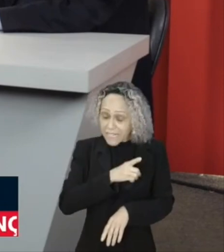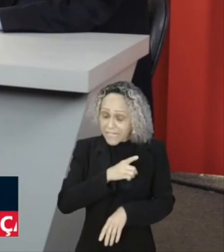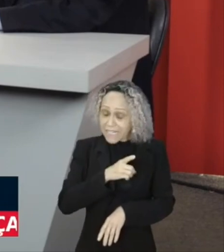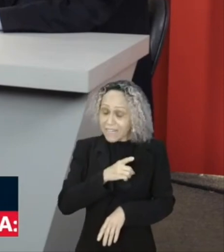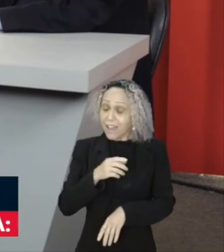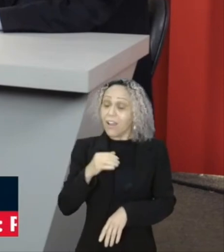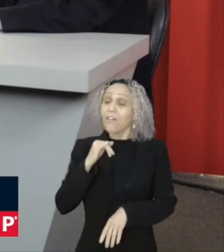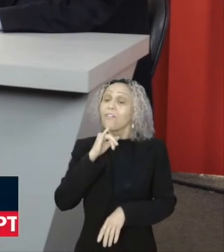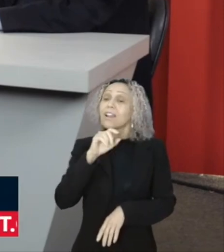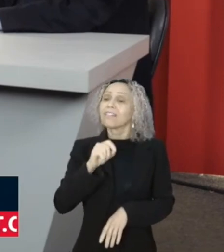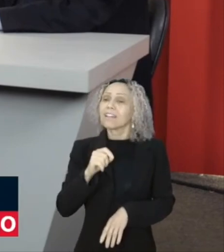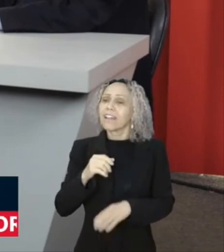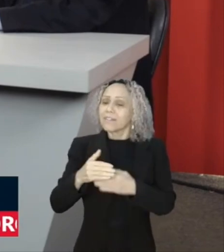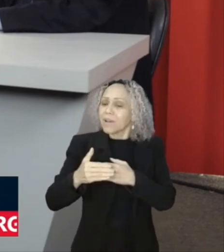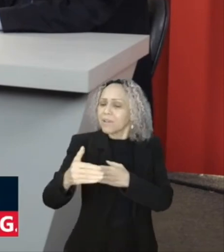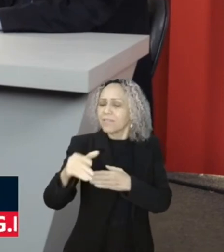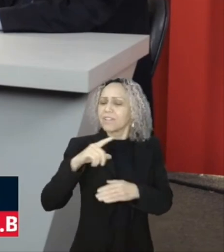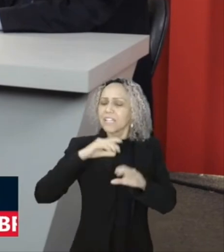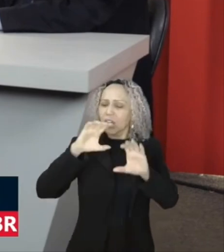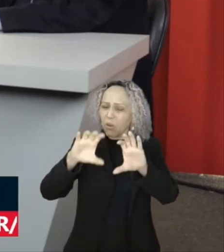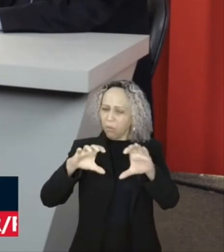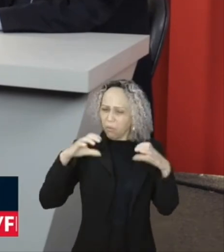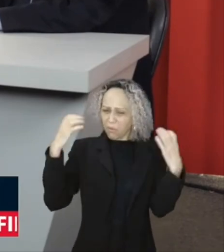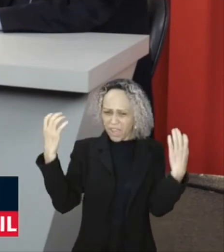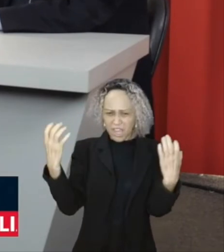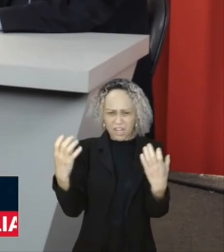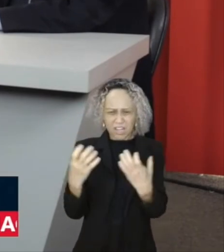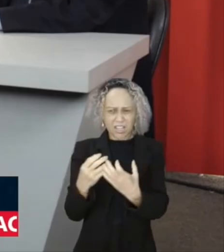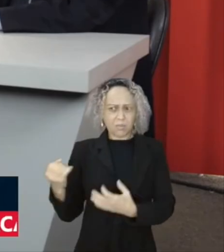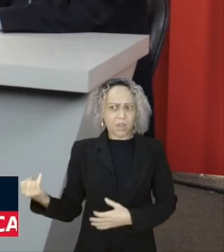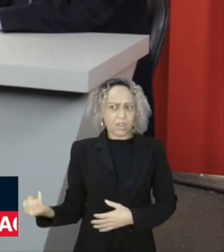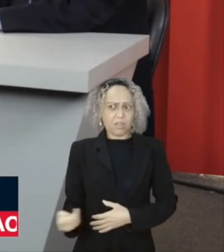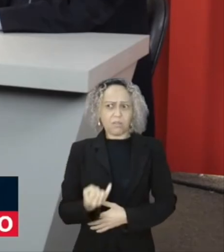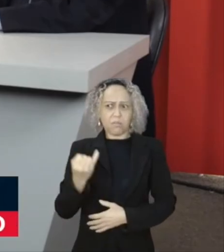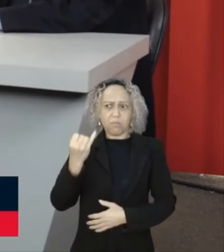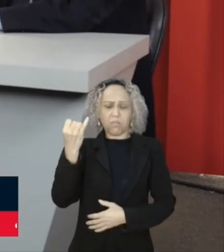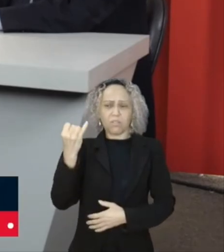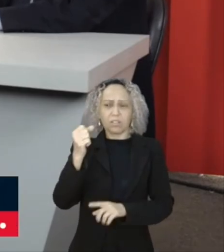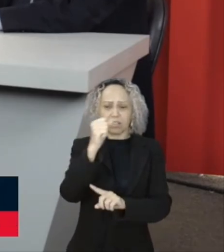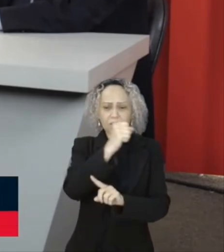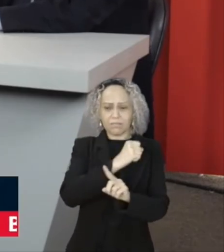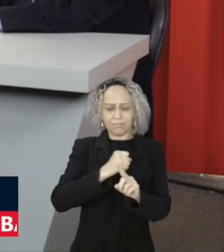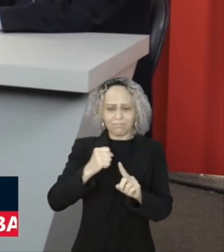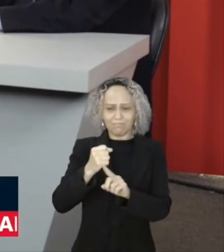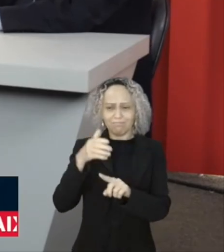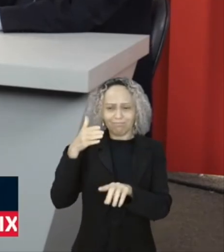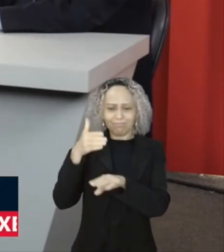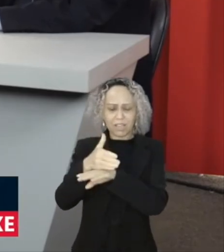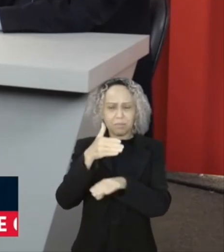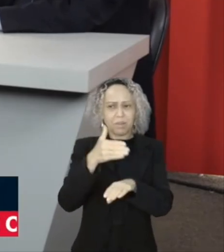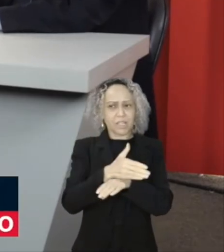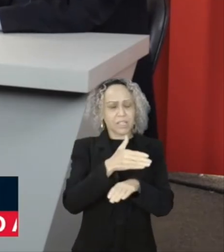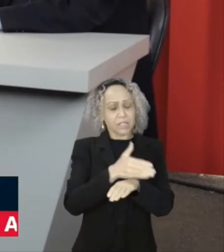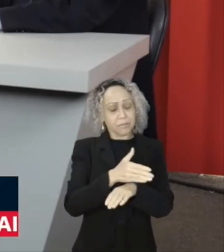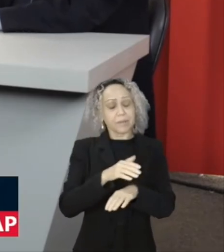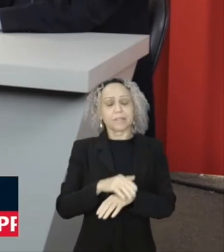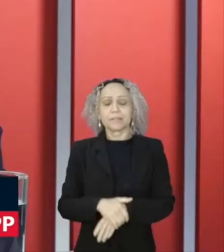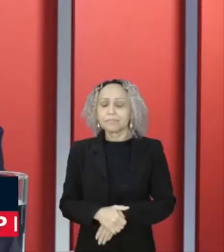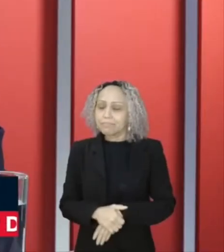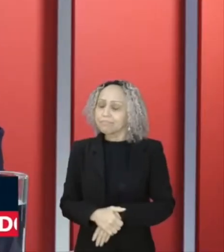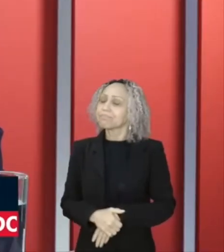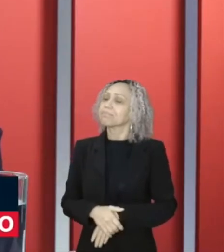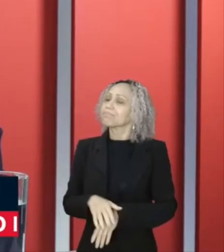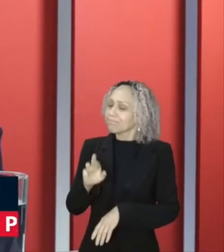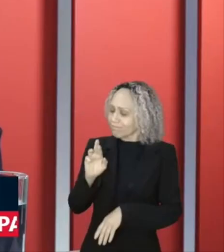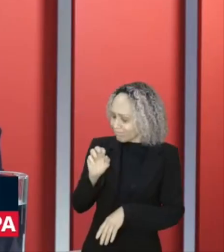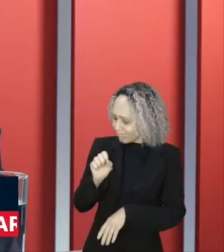que são mais uma forma também importante de participação social. A lembrança aqui do companheiro. Com certeza, né? Eu agradeço muito o apoio de todos que se